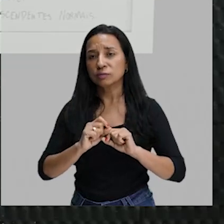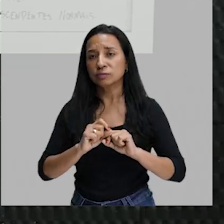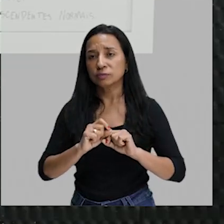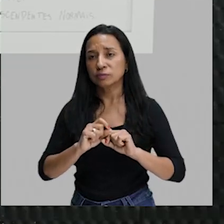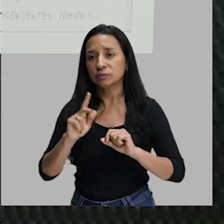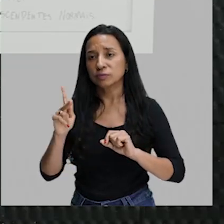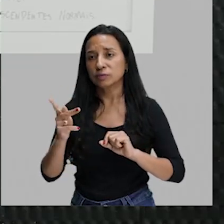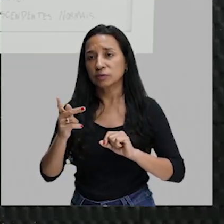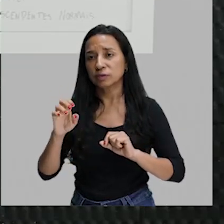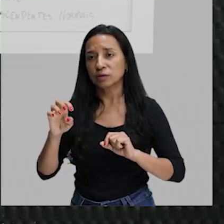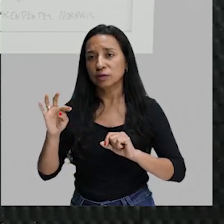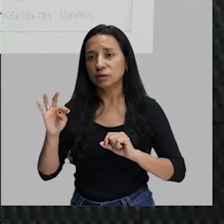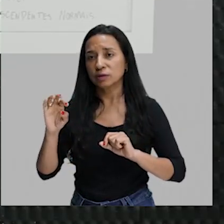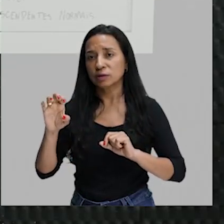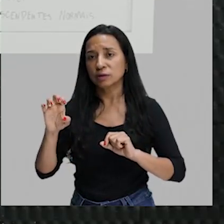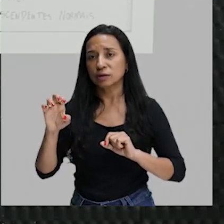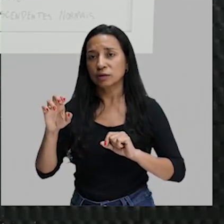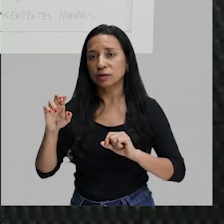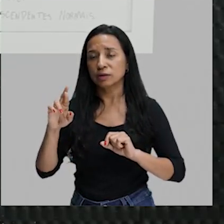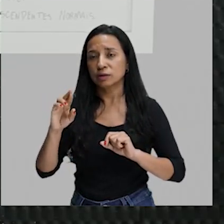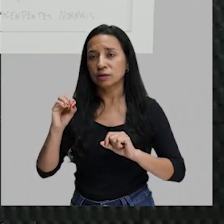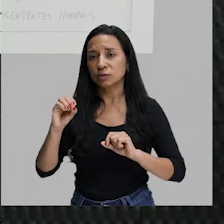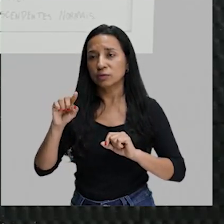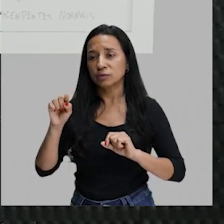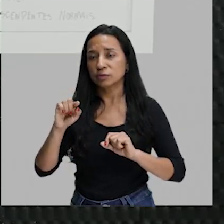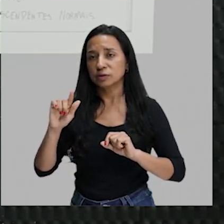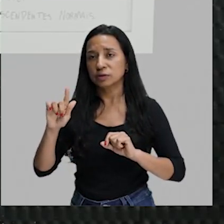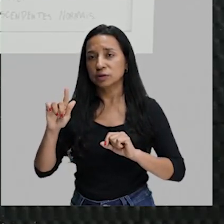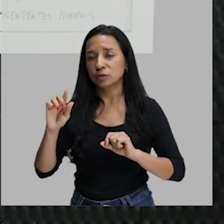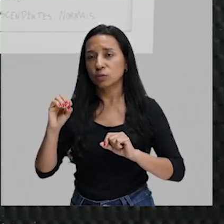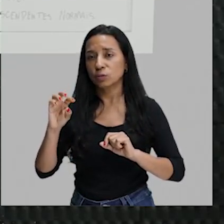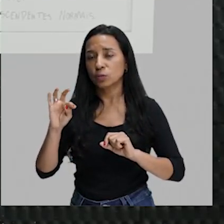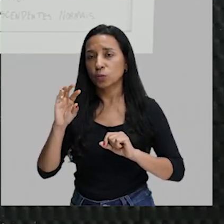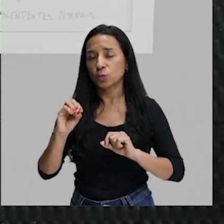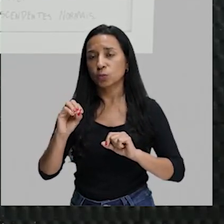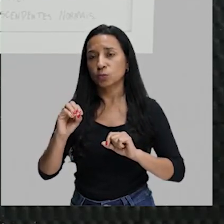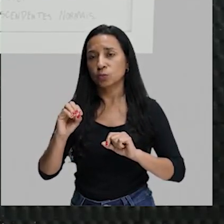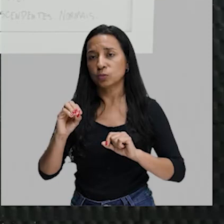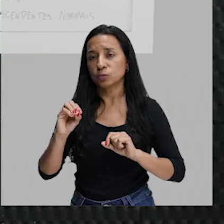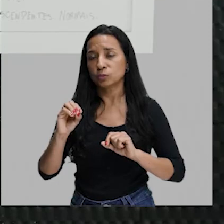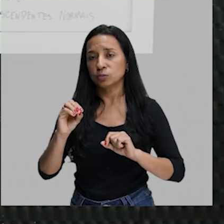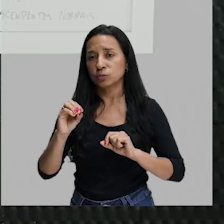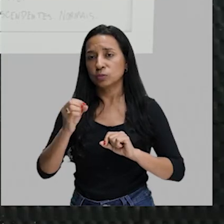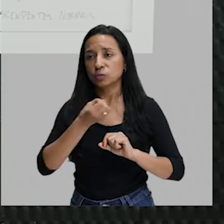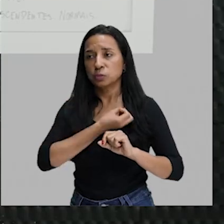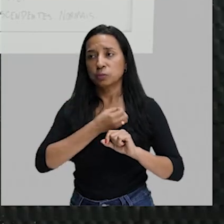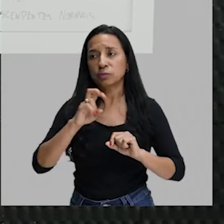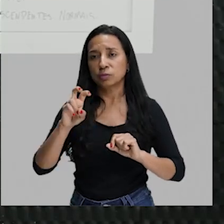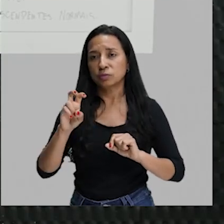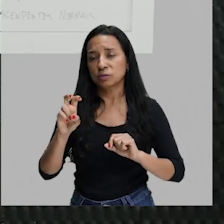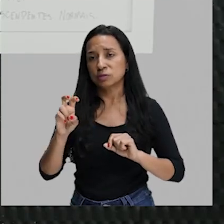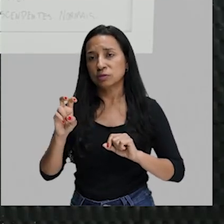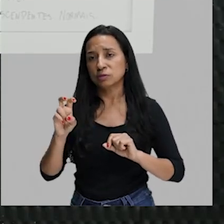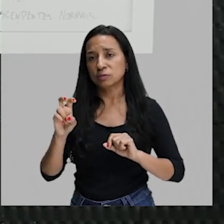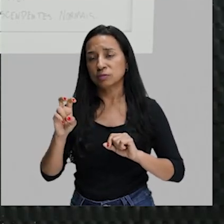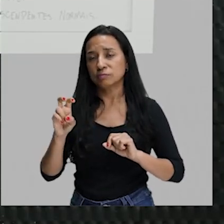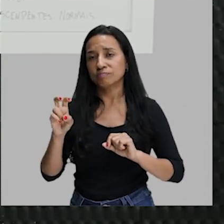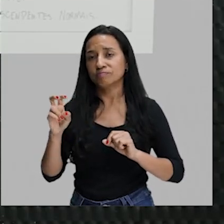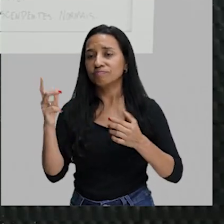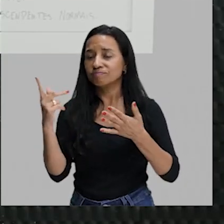Heterozigoto. Então, bem aqui essa número 5 que já eliminou essa letra C. Letra C